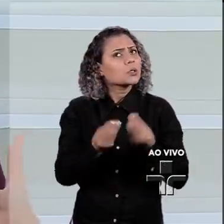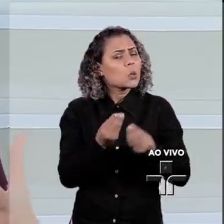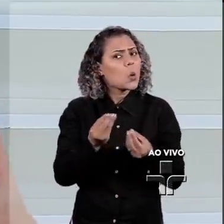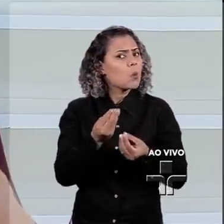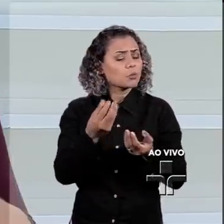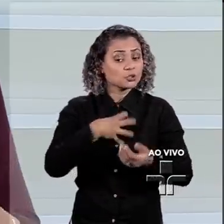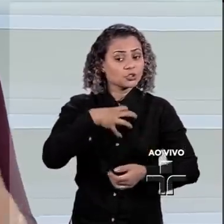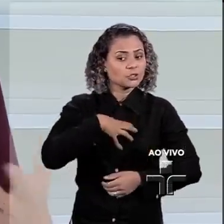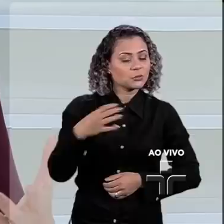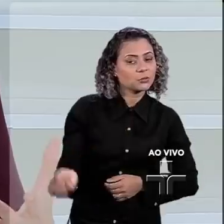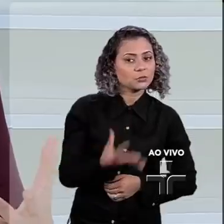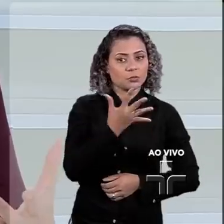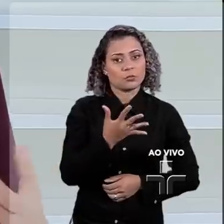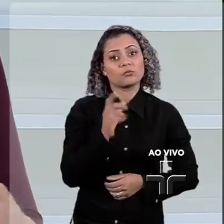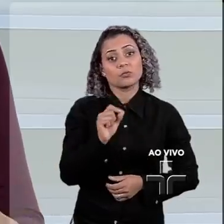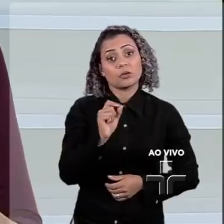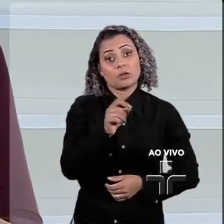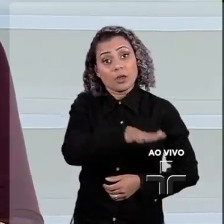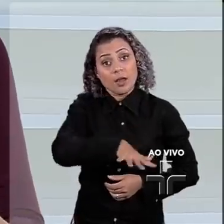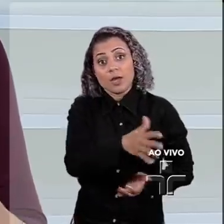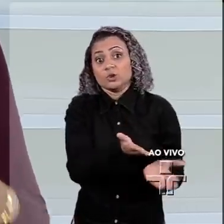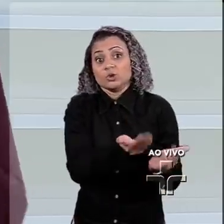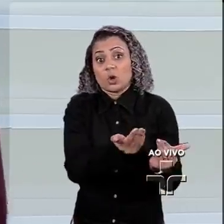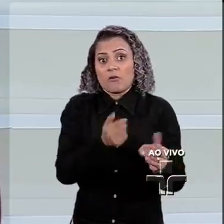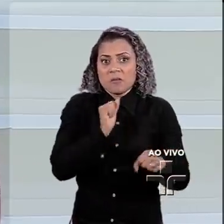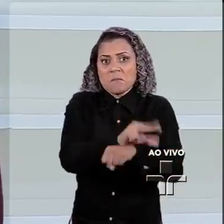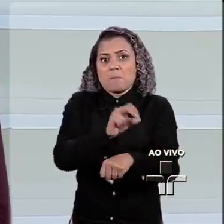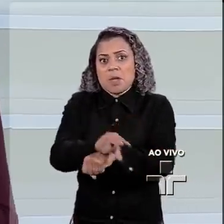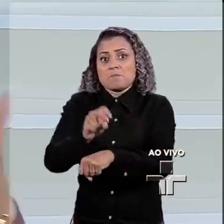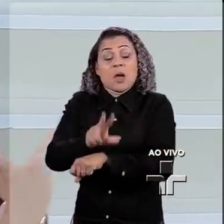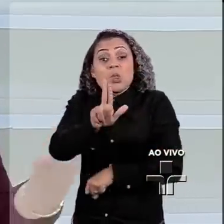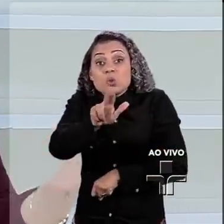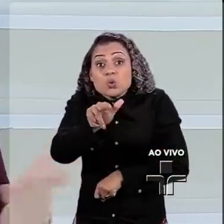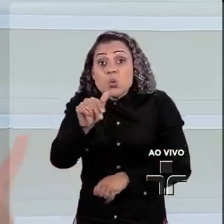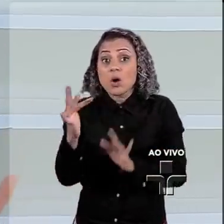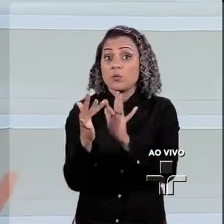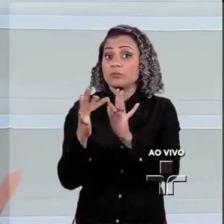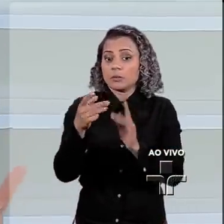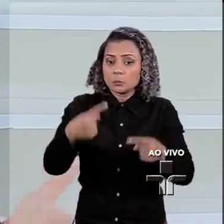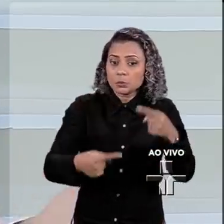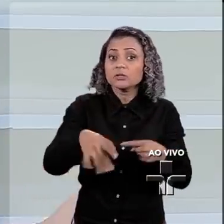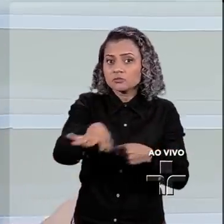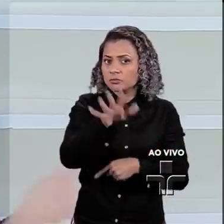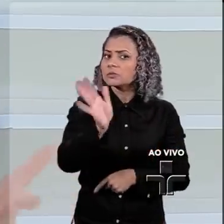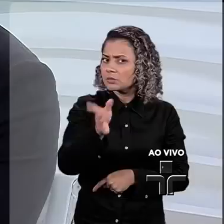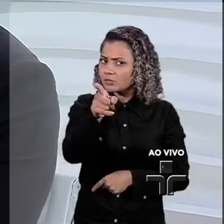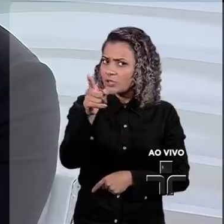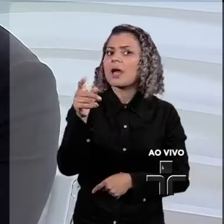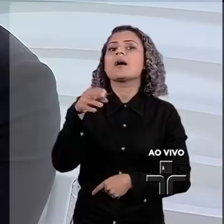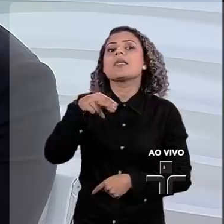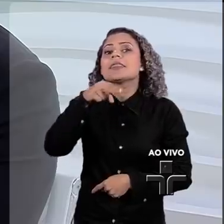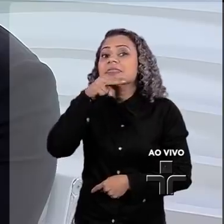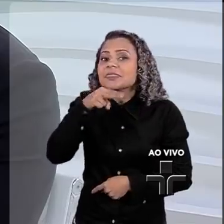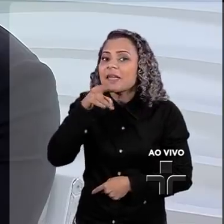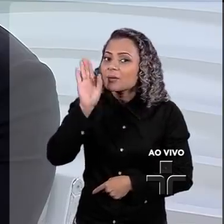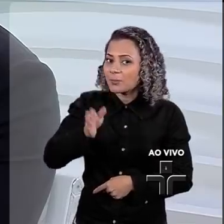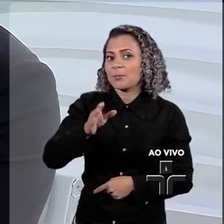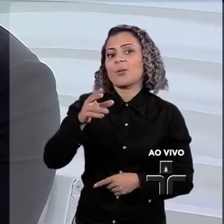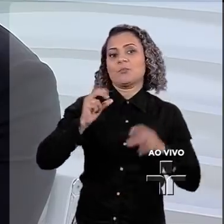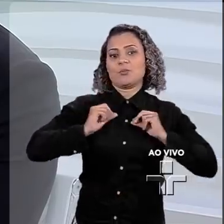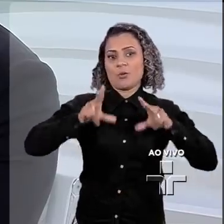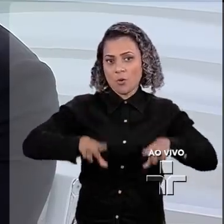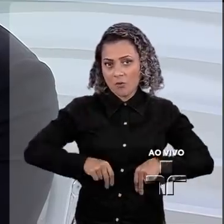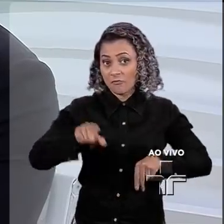não ser que é de gente muito jovem, de gente que nunca teve contato com a política, diferentemente de você, que é neto do Mário Covas, enfim, carrega